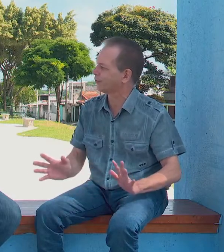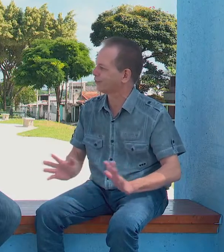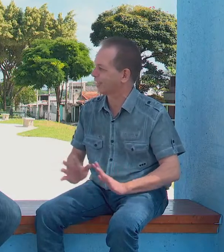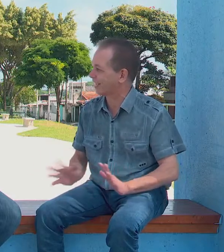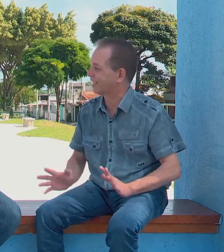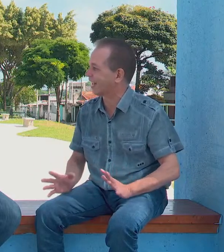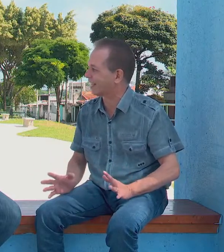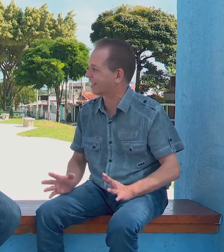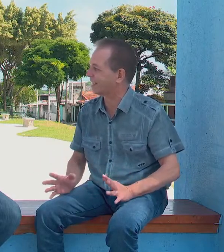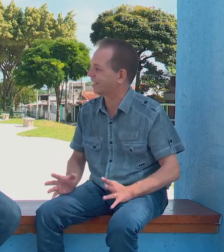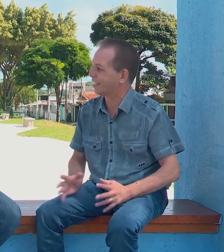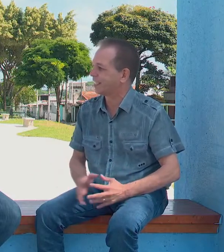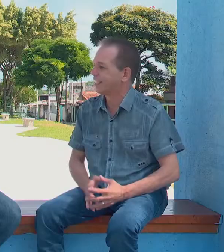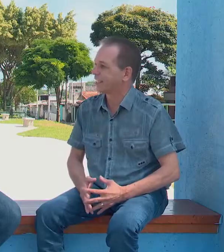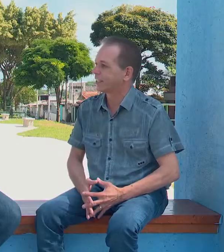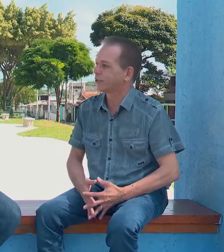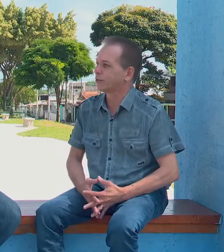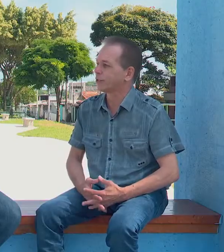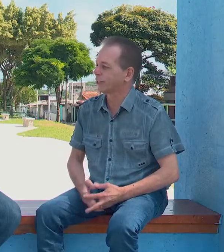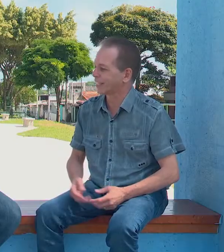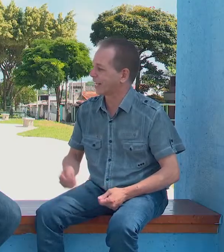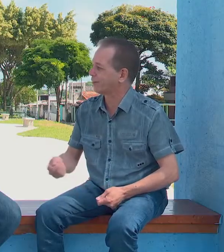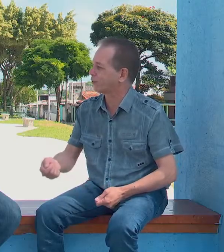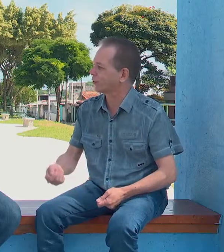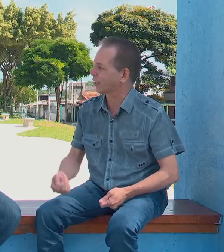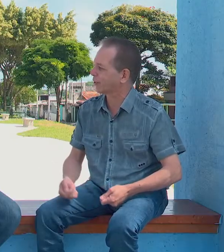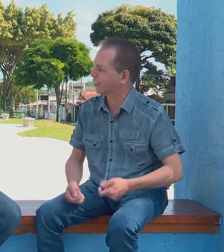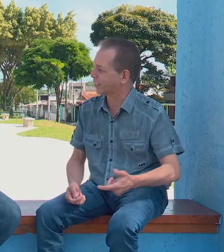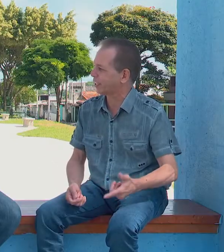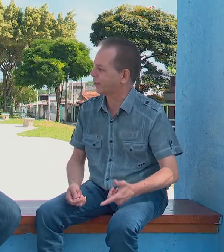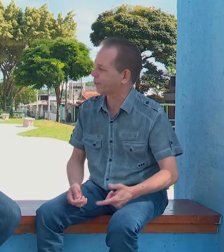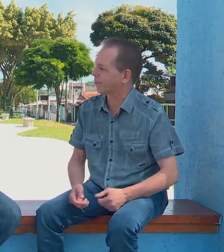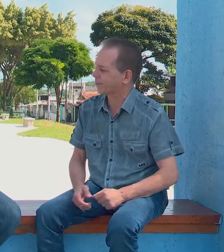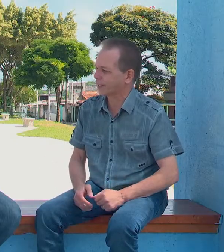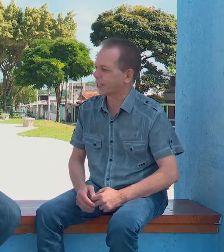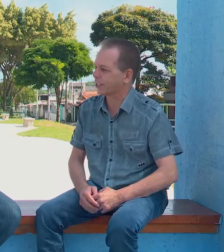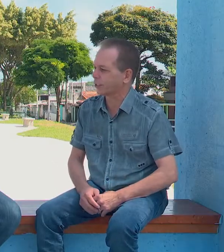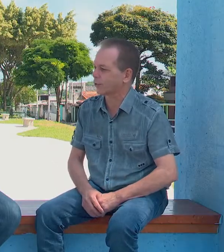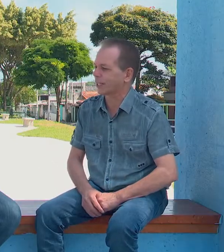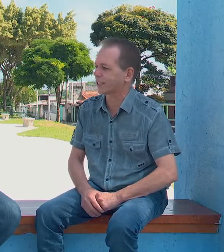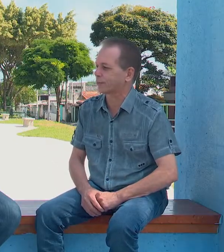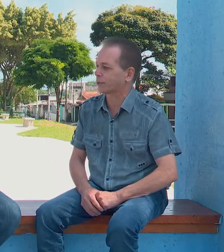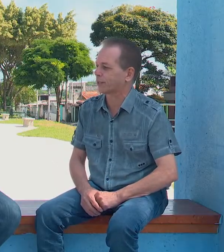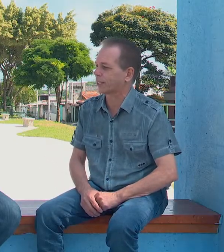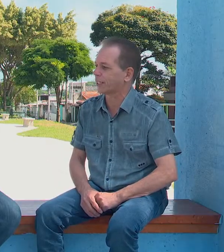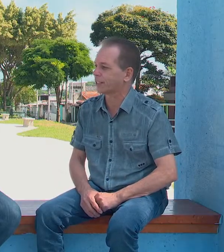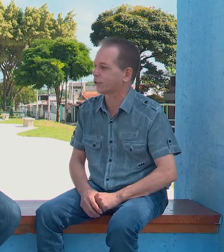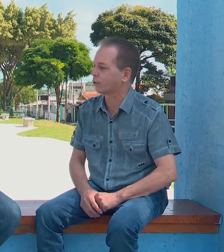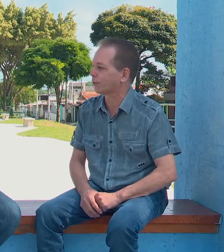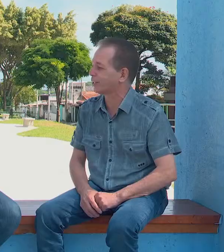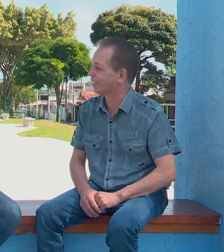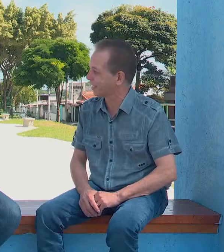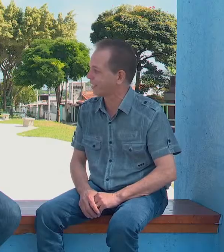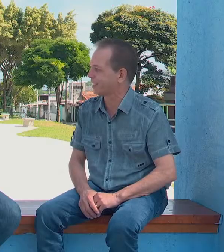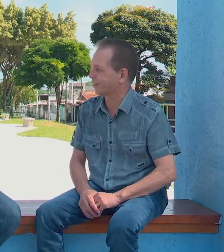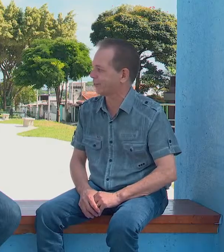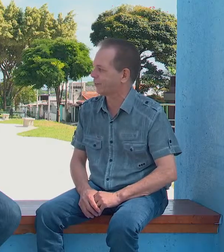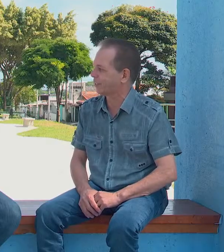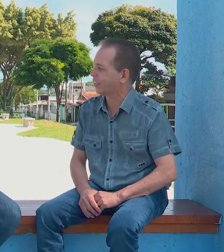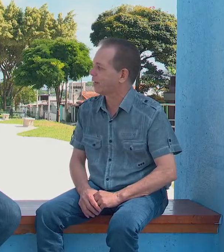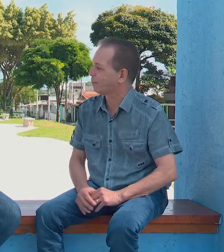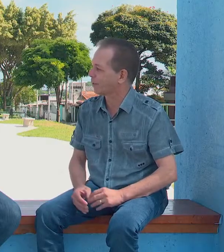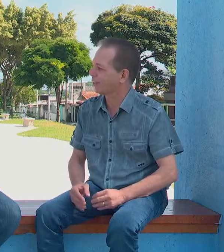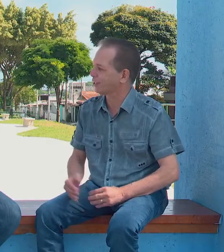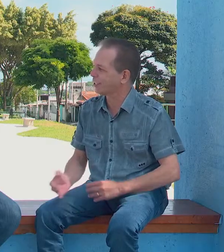político não vale nada. Então eu entregava com certo receio. Então nessa primeira eleição eu perdi a